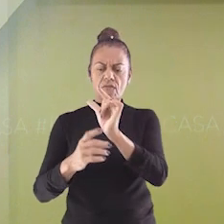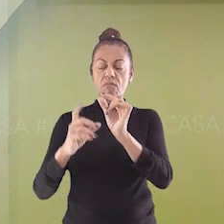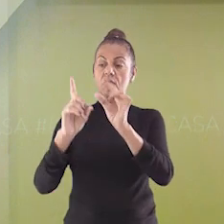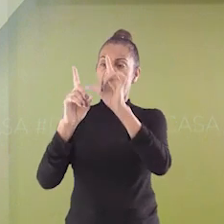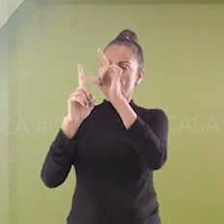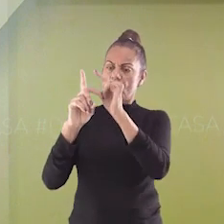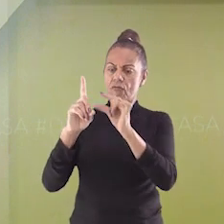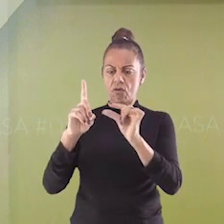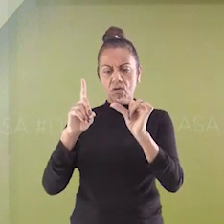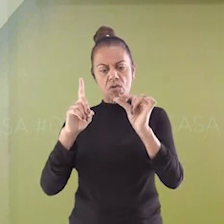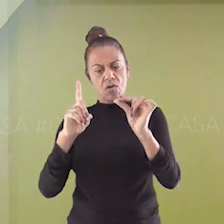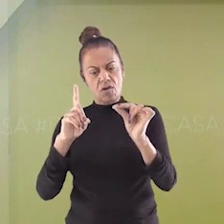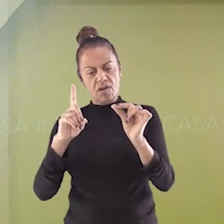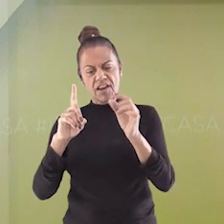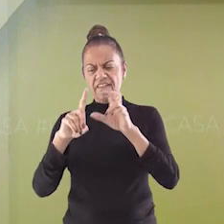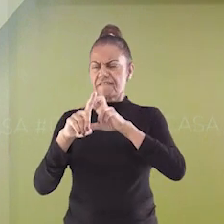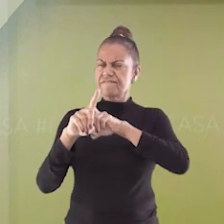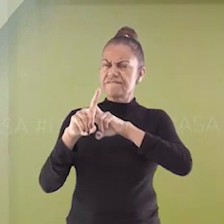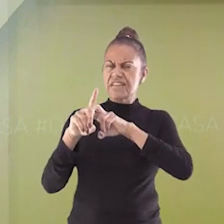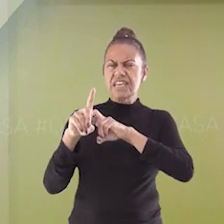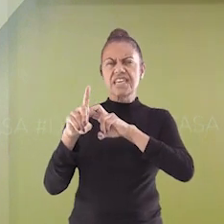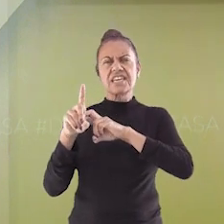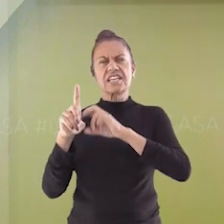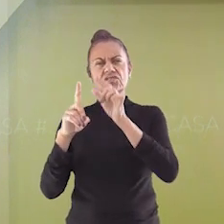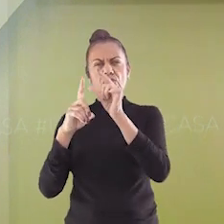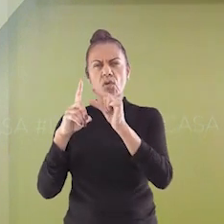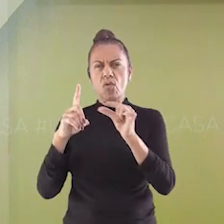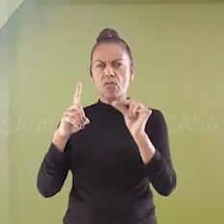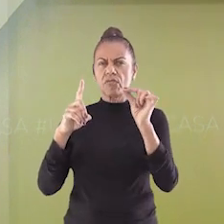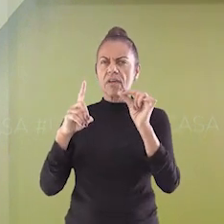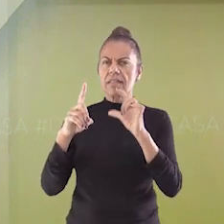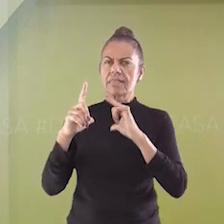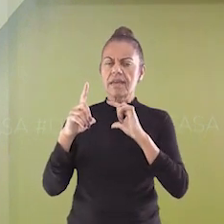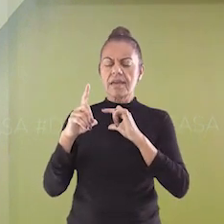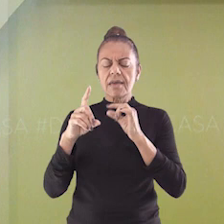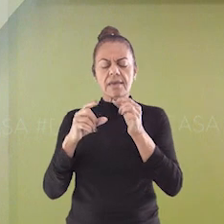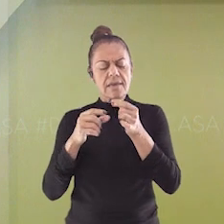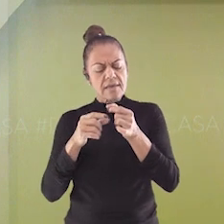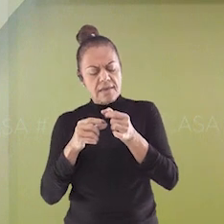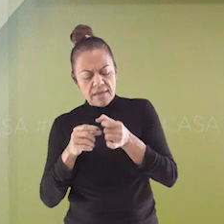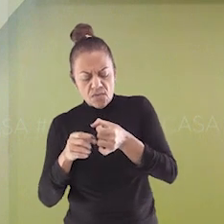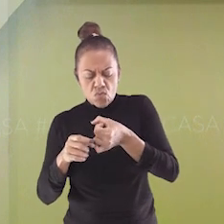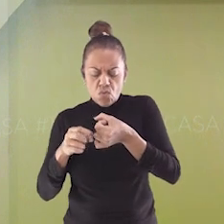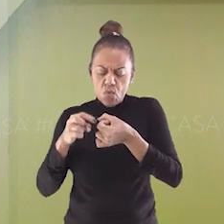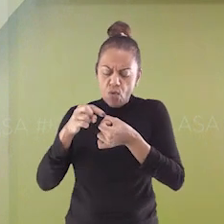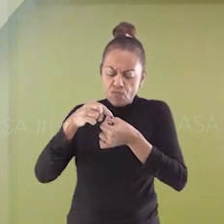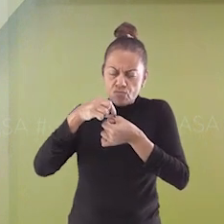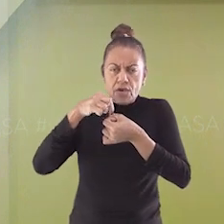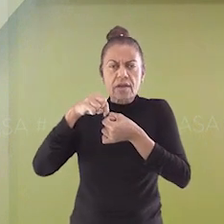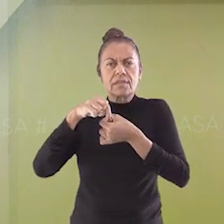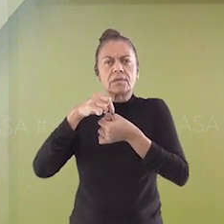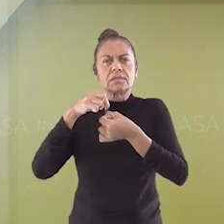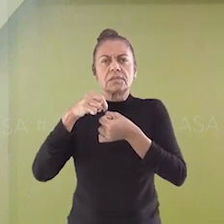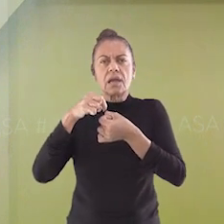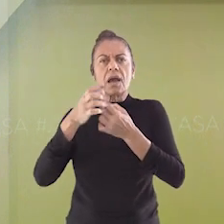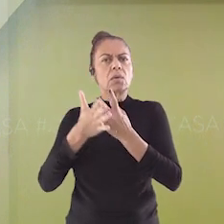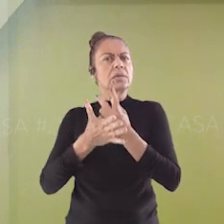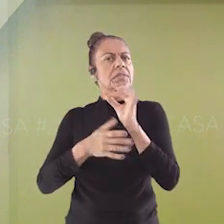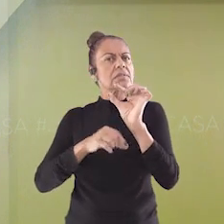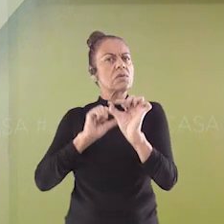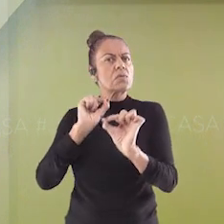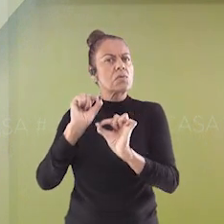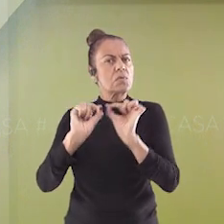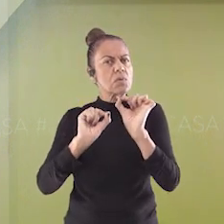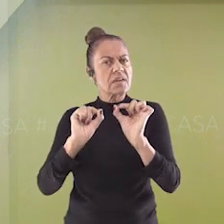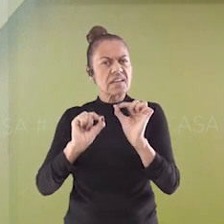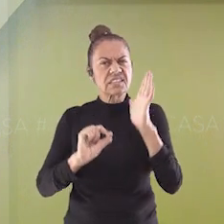verde, havia um ovo bem redondinho. E sabe o que aconteceu desse ovo? Vocês